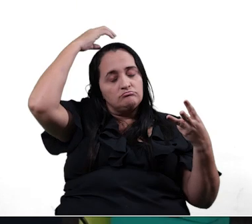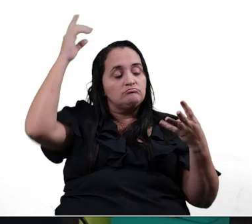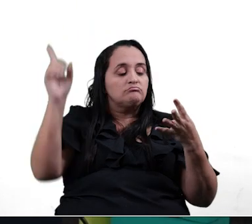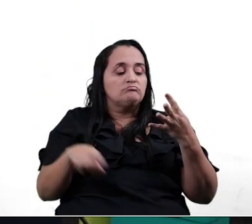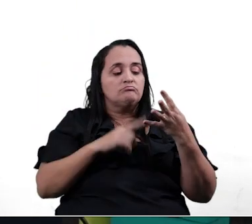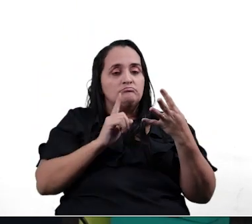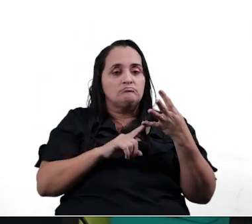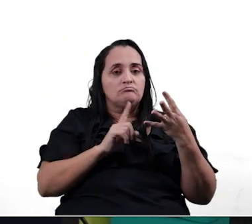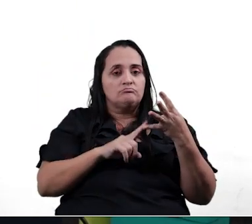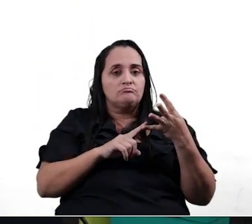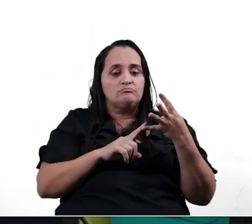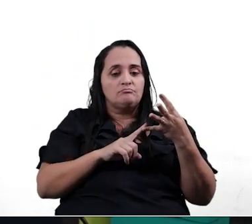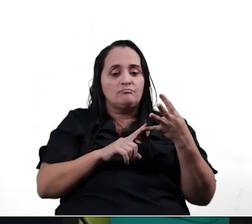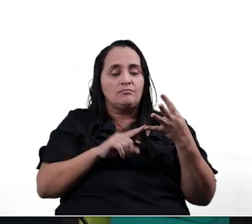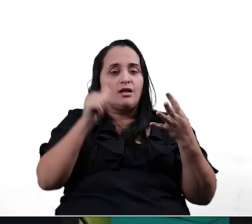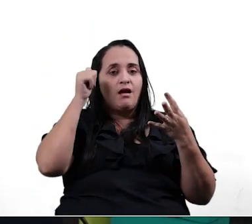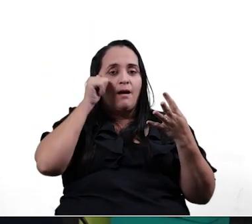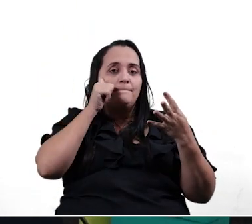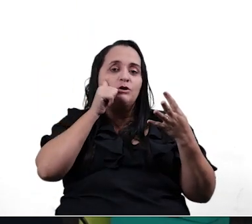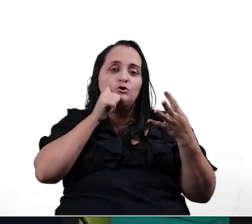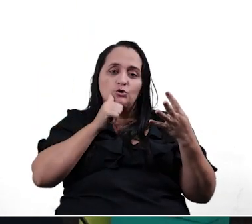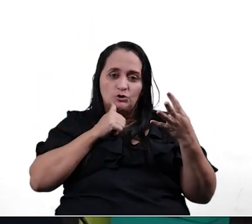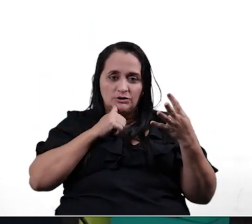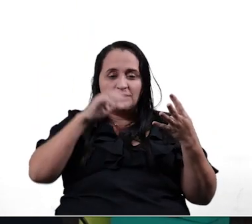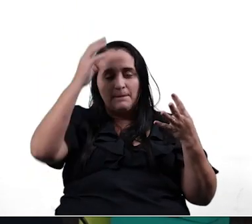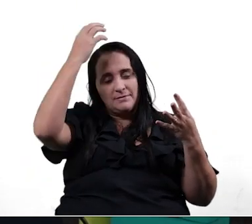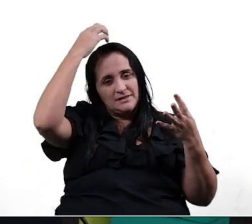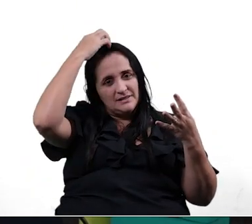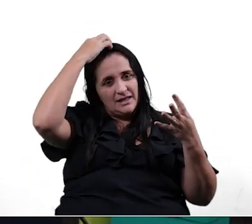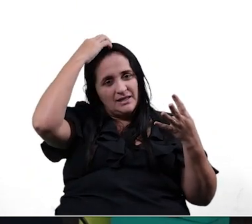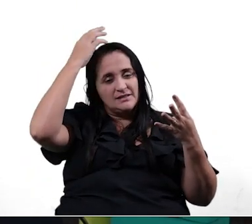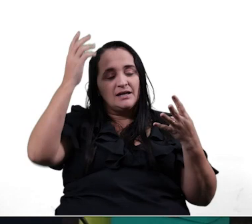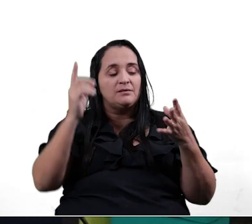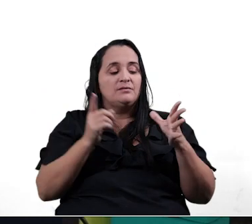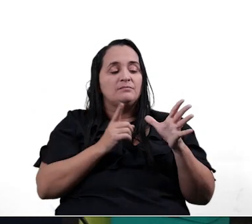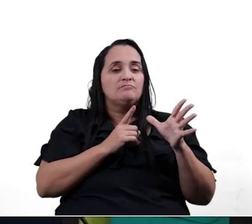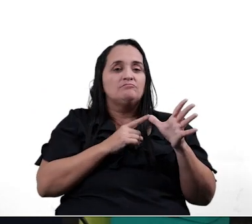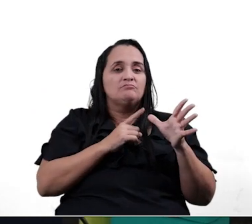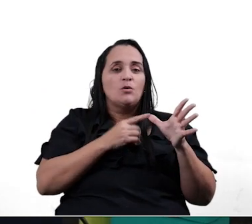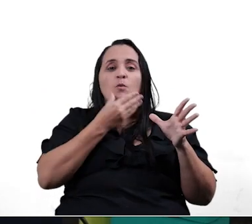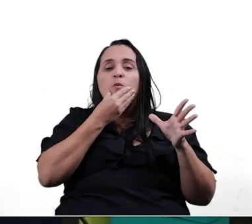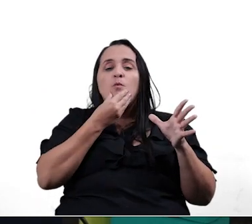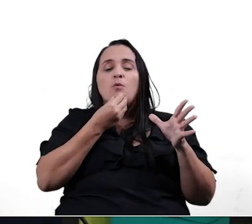no castelo, o príncipe que queria procurar encontrar uma princesa de verdade para ele se